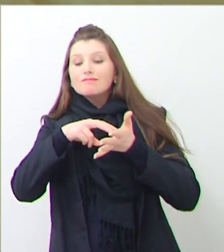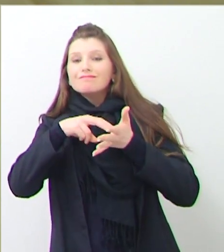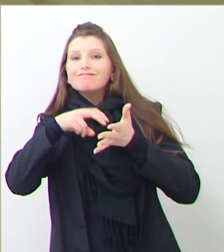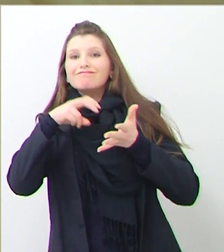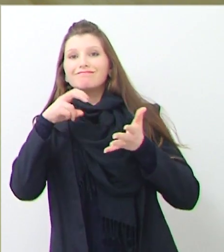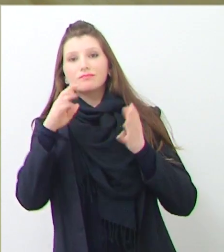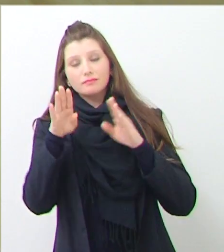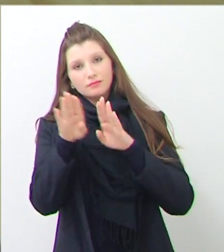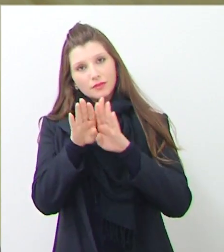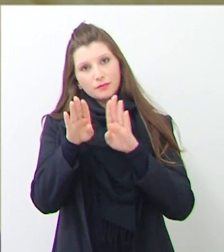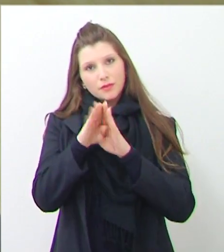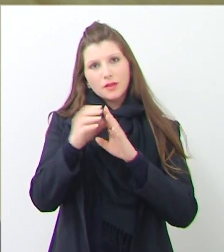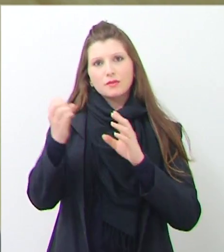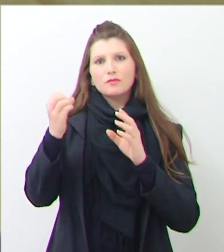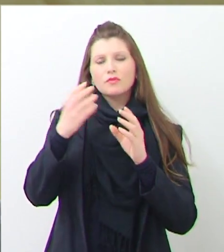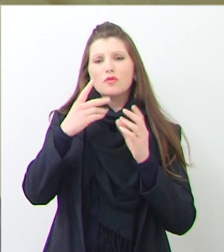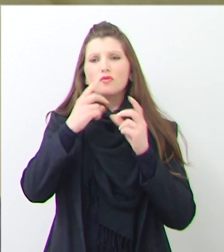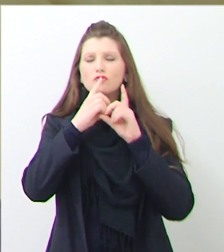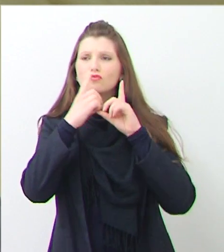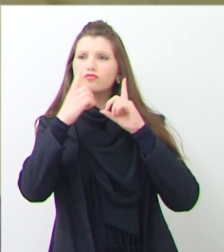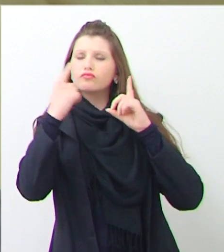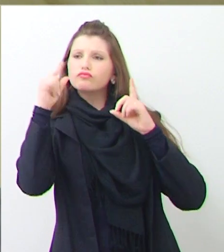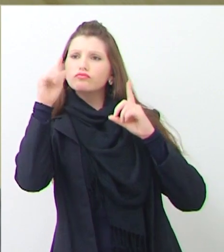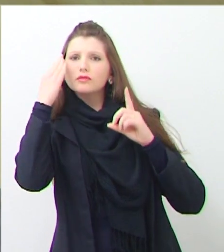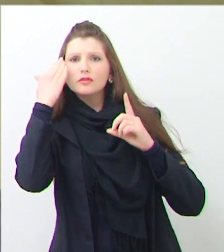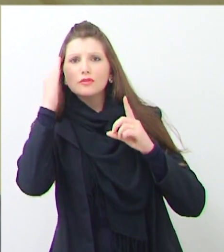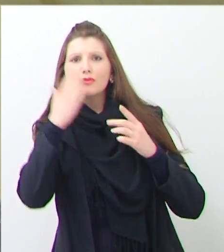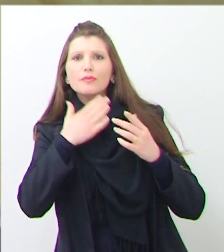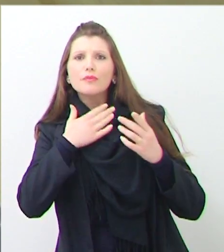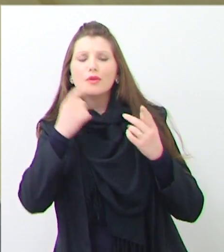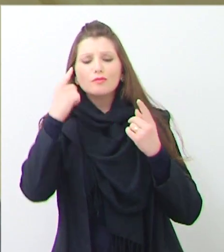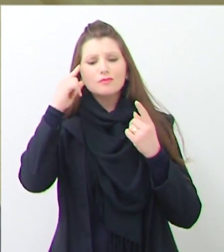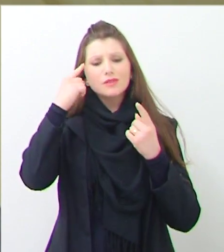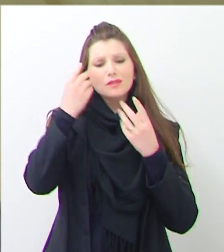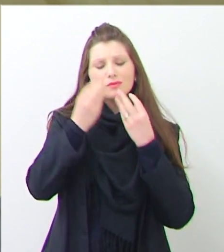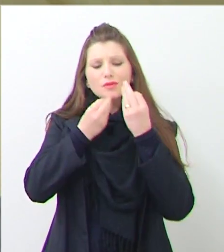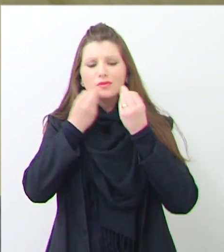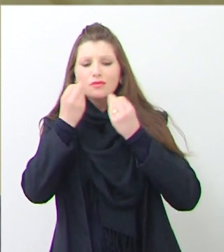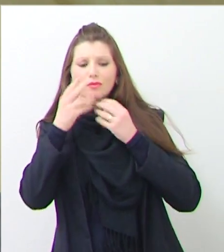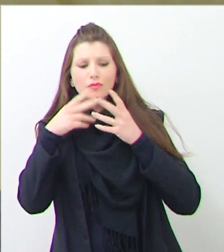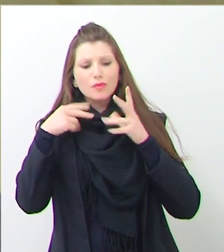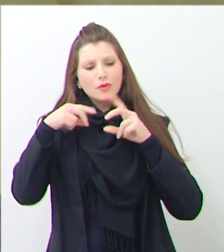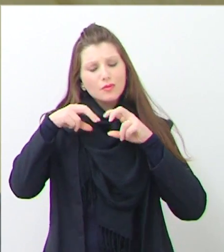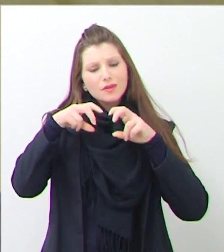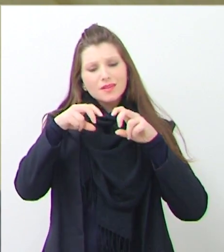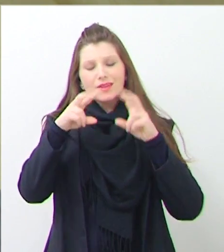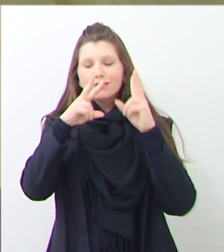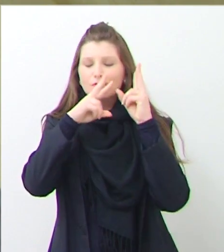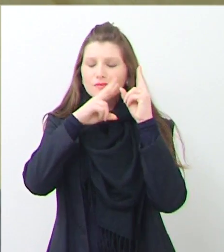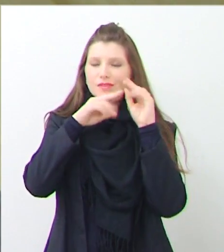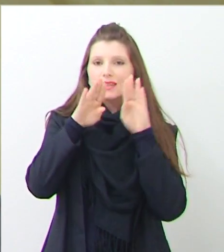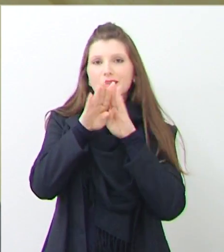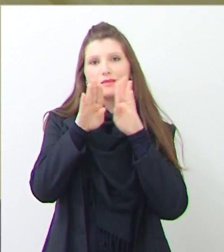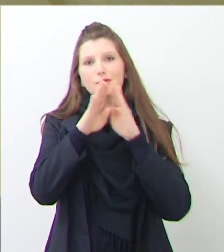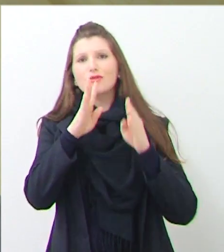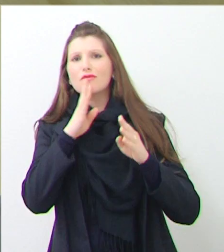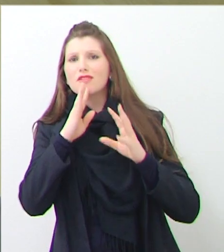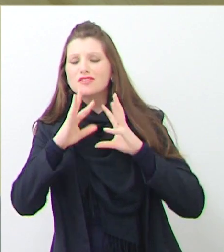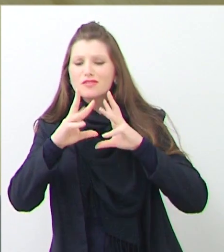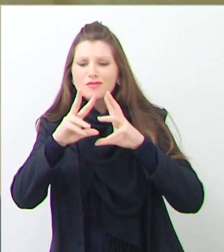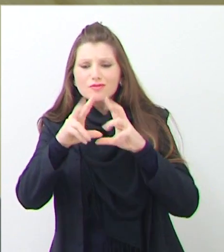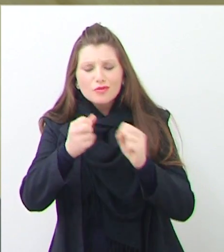De longe entendes o meu pensamento. Cercas o meu andar e o meu deitar. E conheces todos os